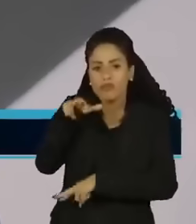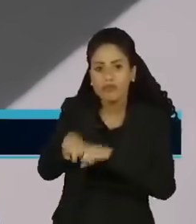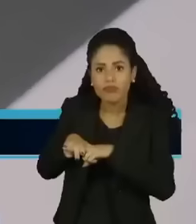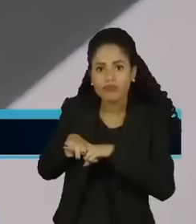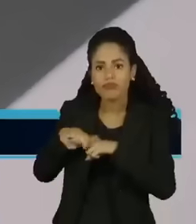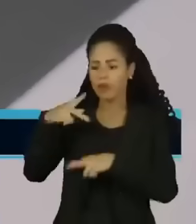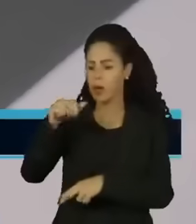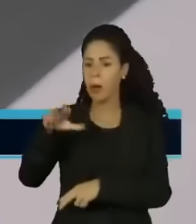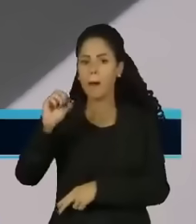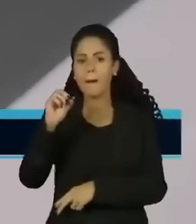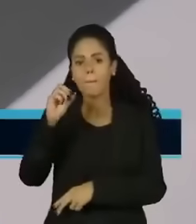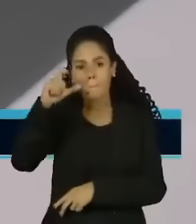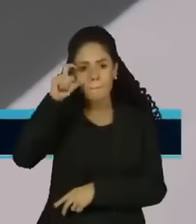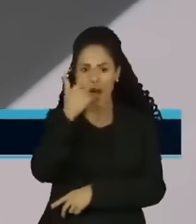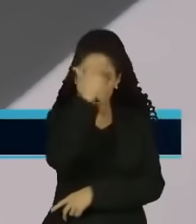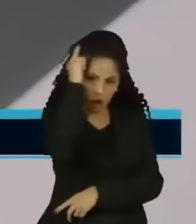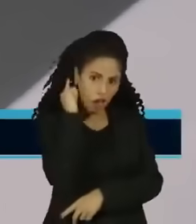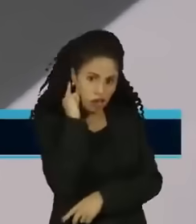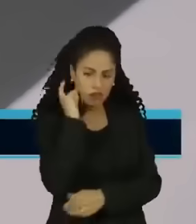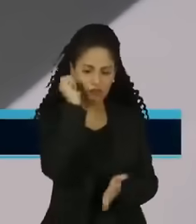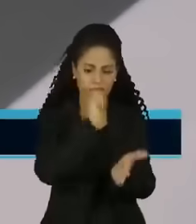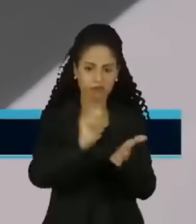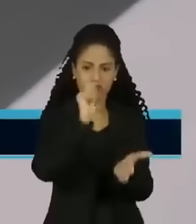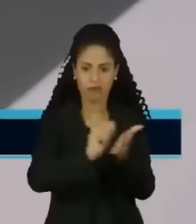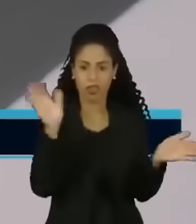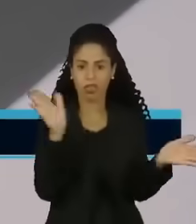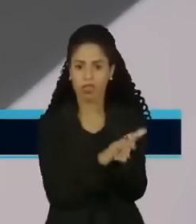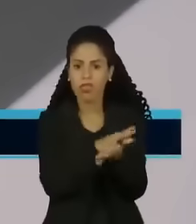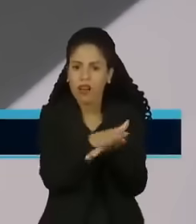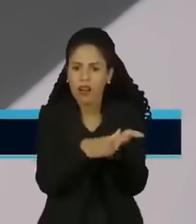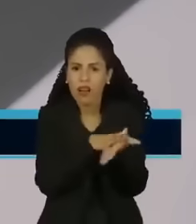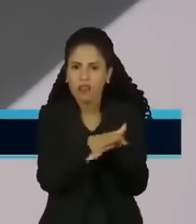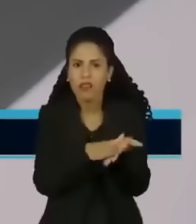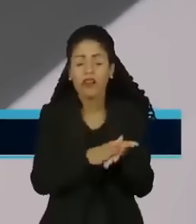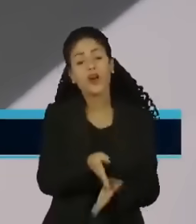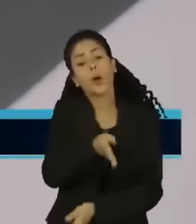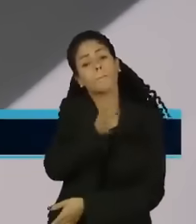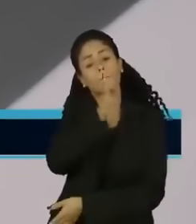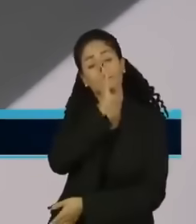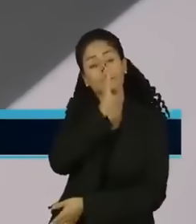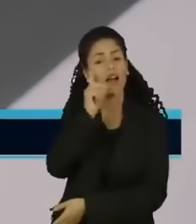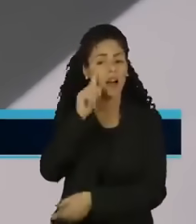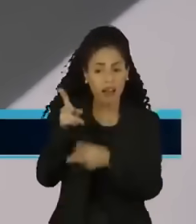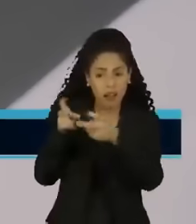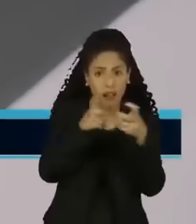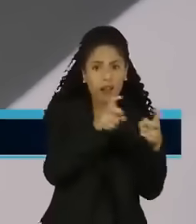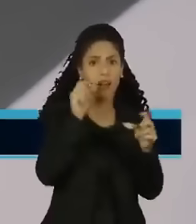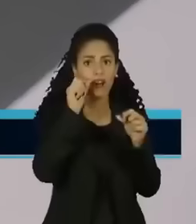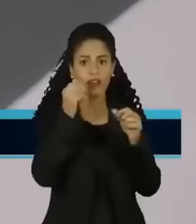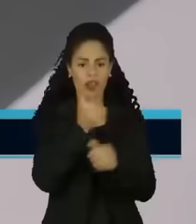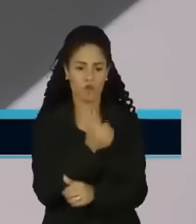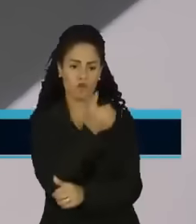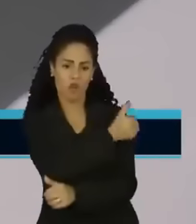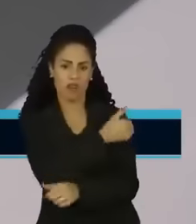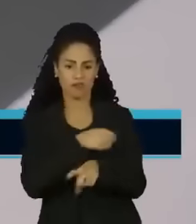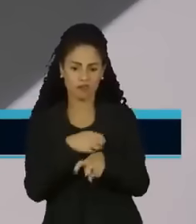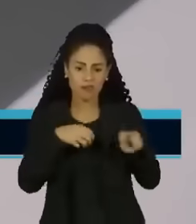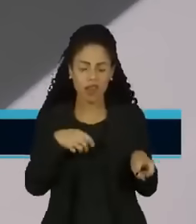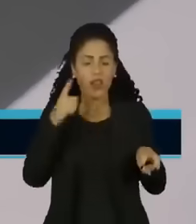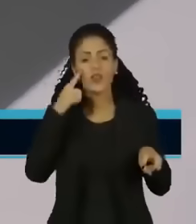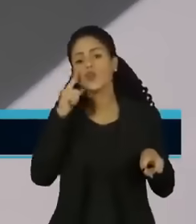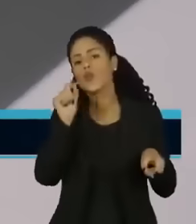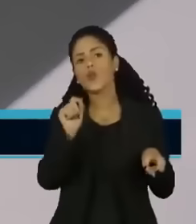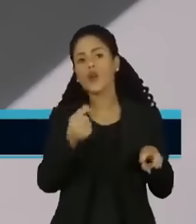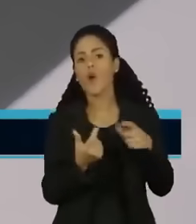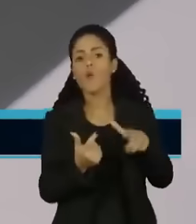chamado Paulo Guedes, nunca escreveu um livro. Bem, ele saiu e ficou em silêncio. E observe, do lado direito do presidente da República,